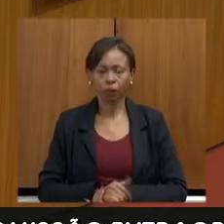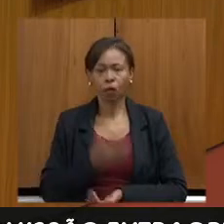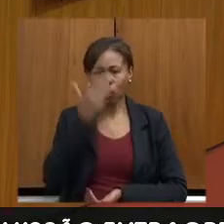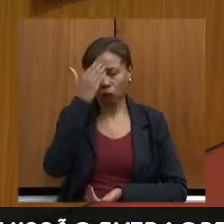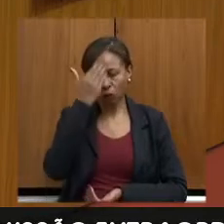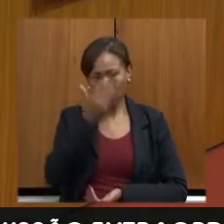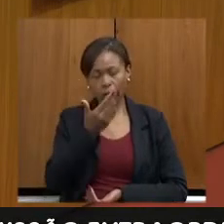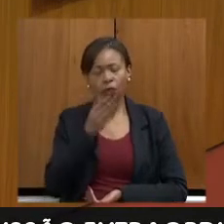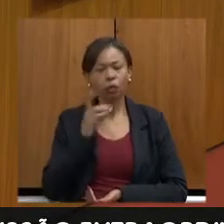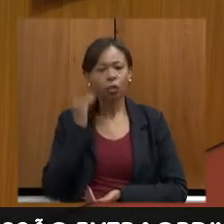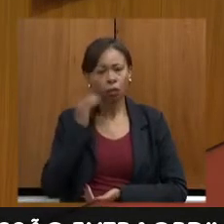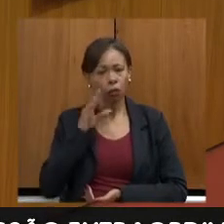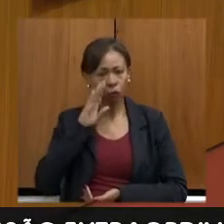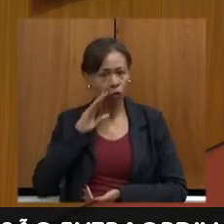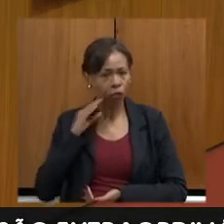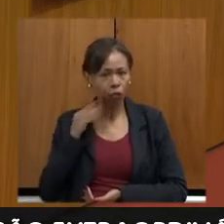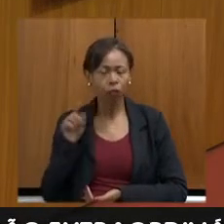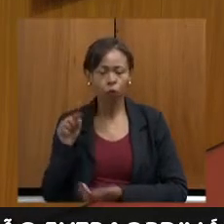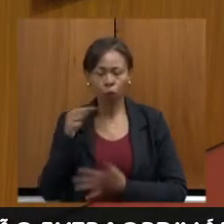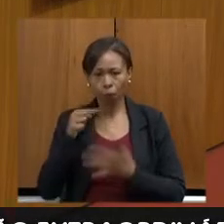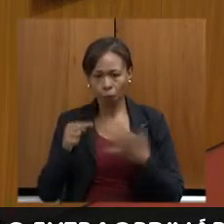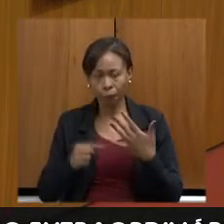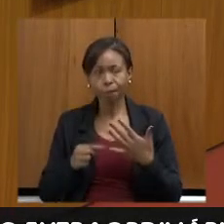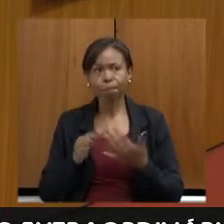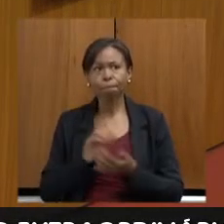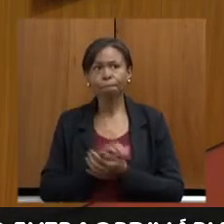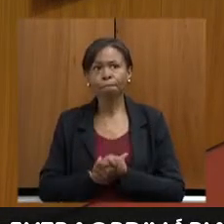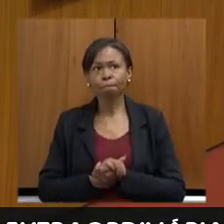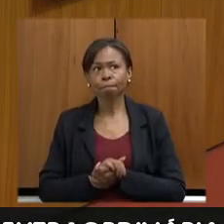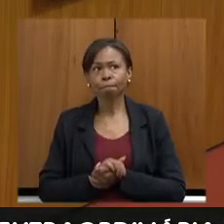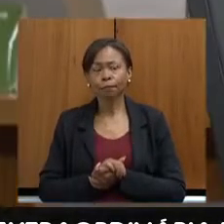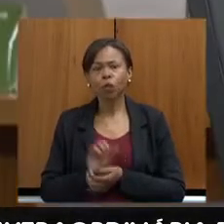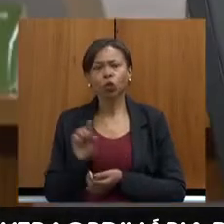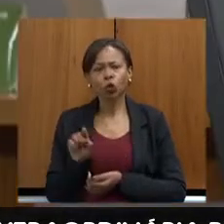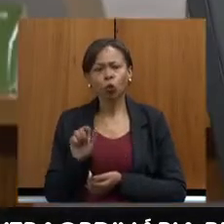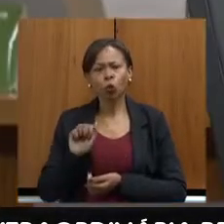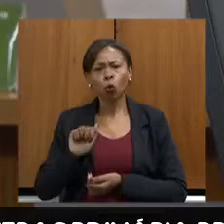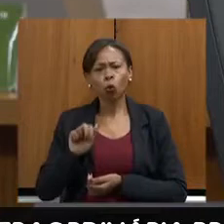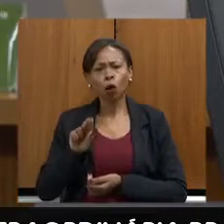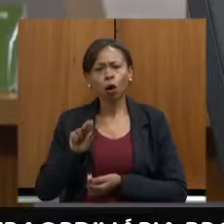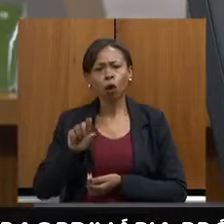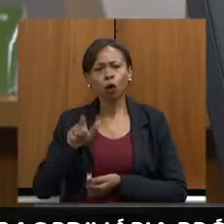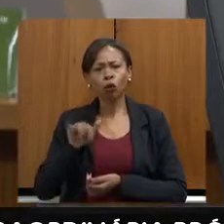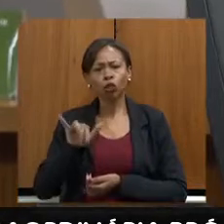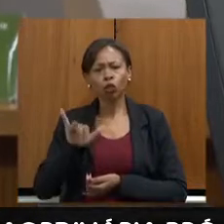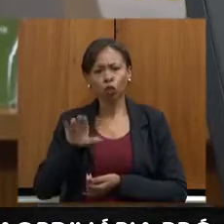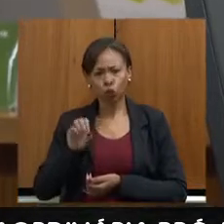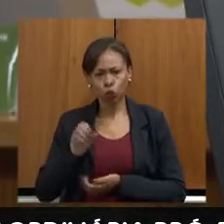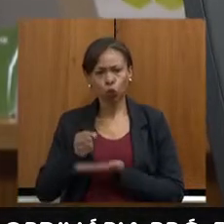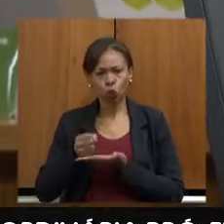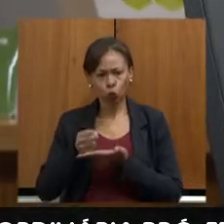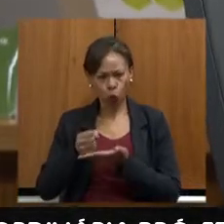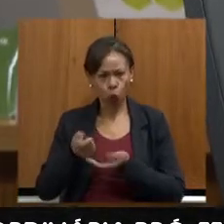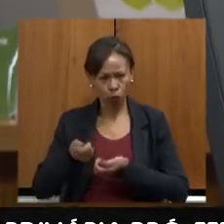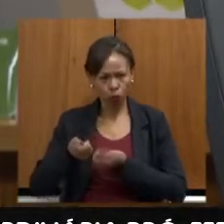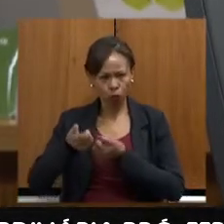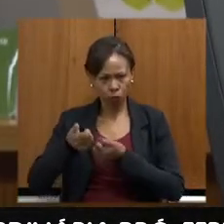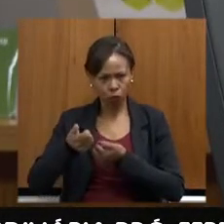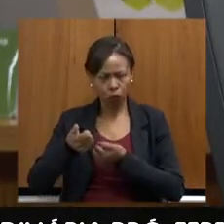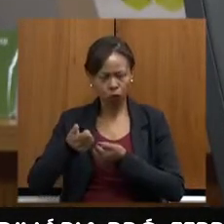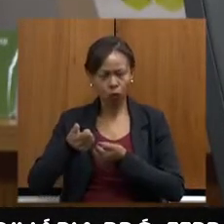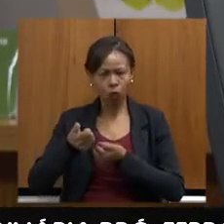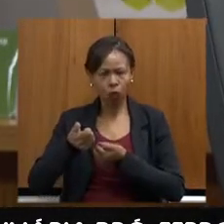pelas suas considerações com relação ao tema do auxílio esse auxílio é o auxílio que